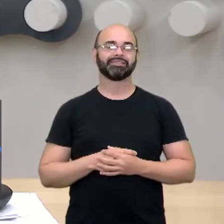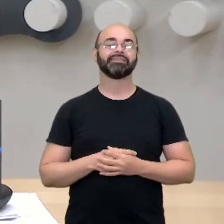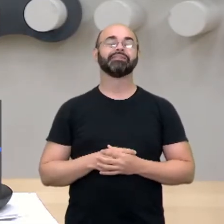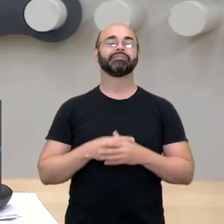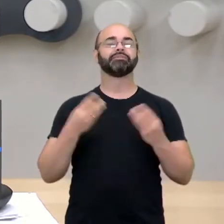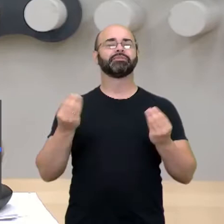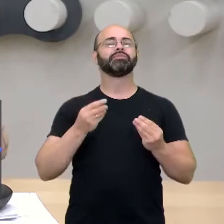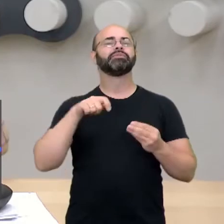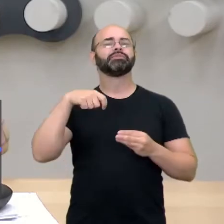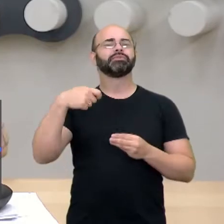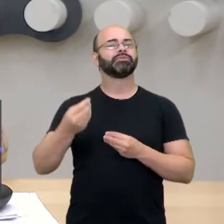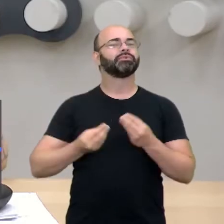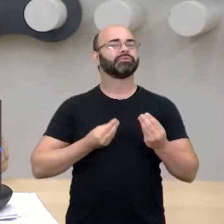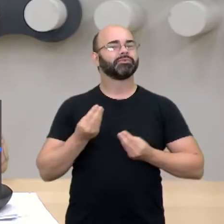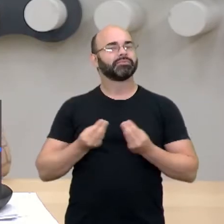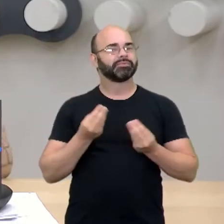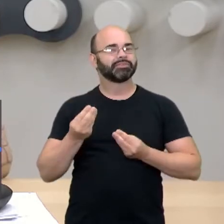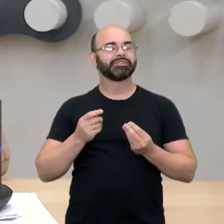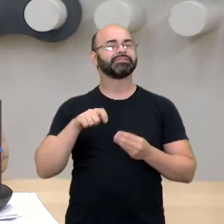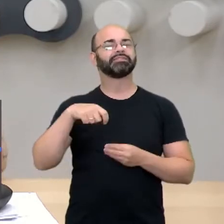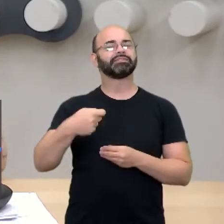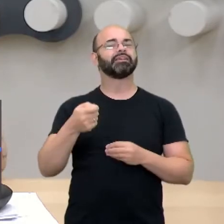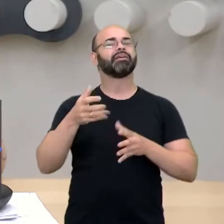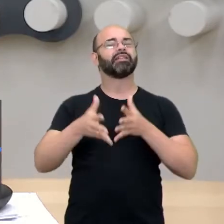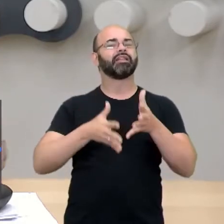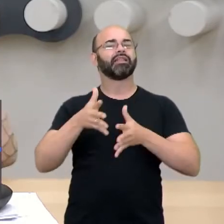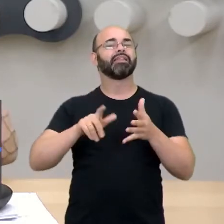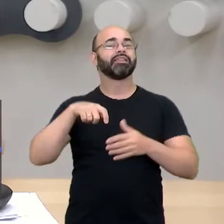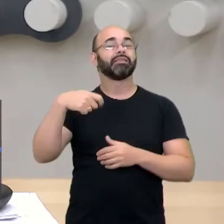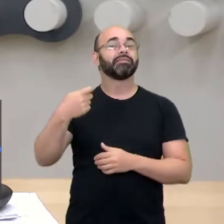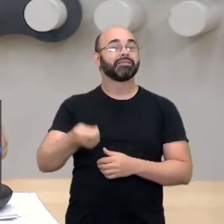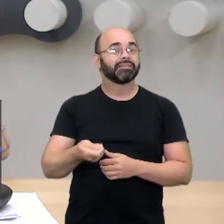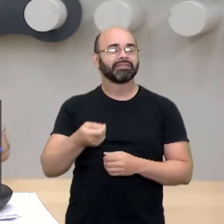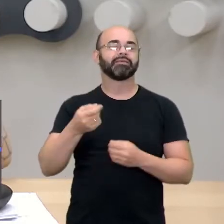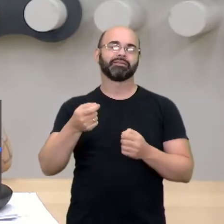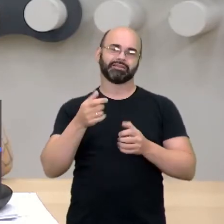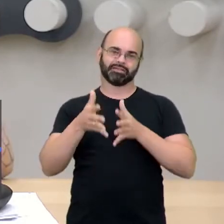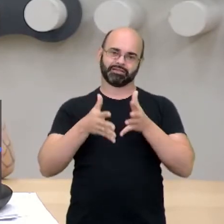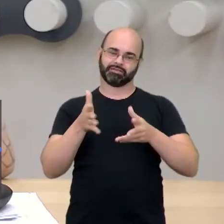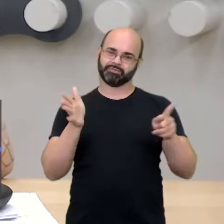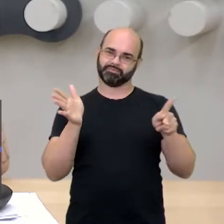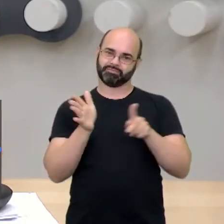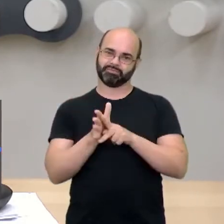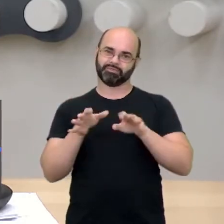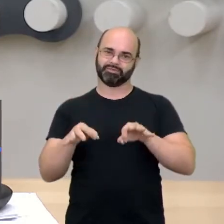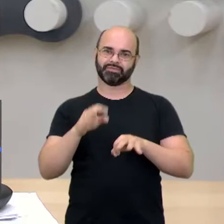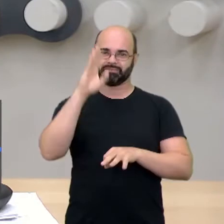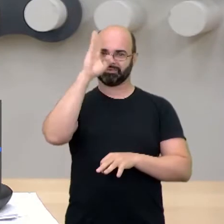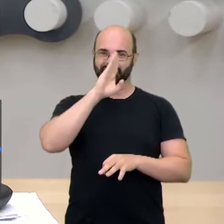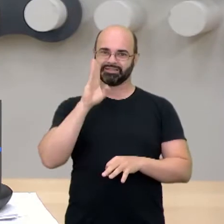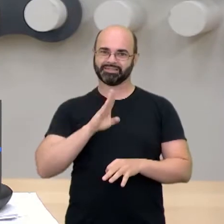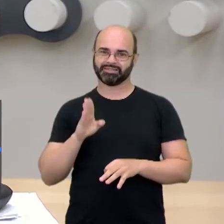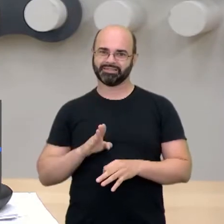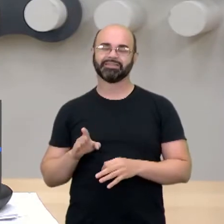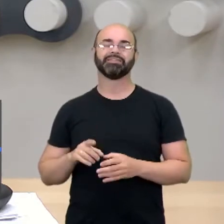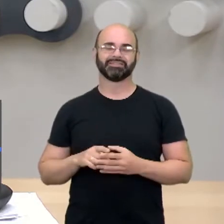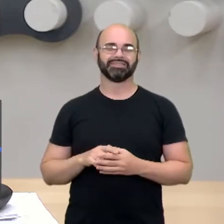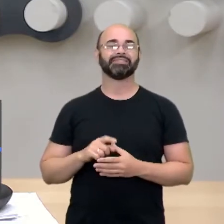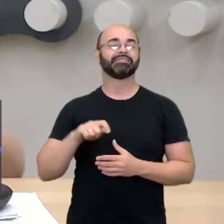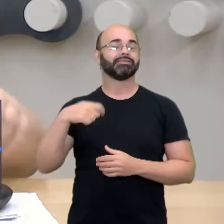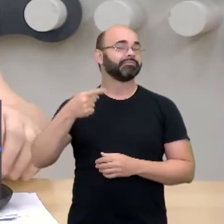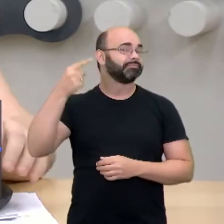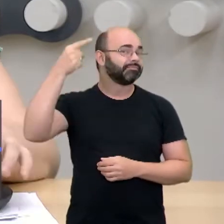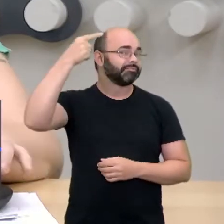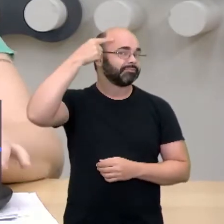ensinar então o sinal para o termo pensamento em libras que é uma língua oficial aqui do nosso país a gente fica